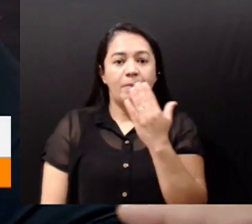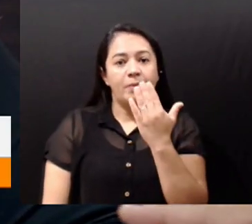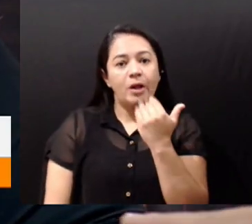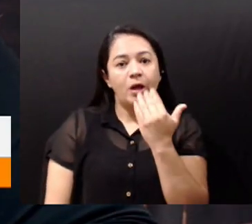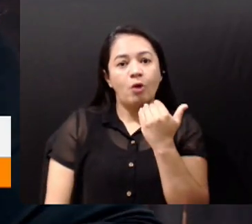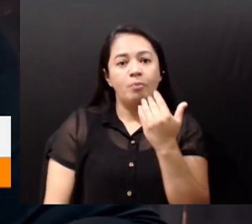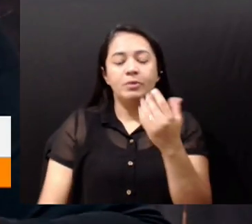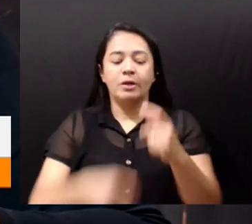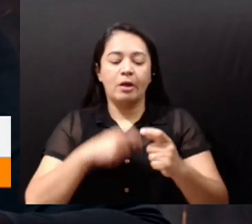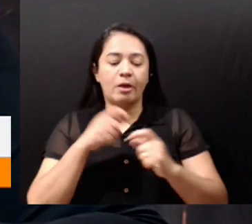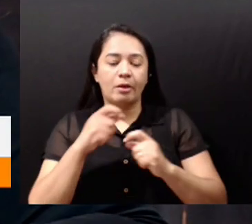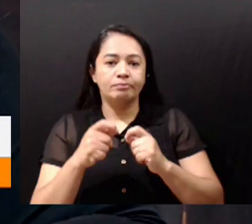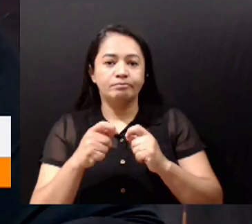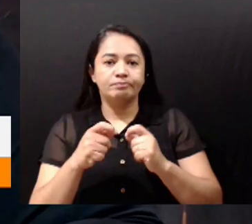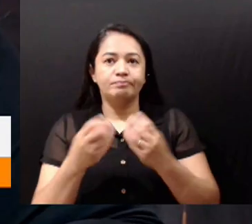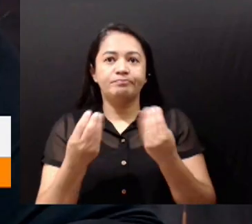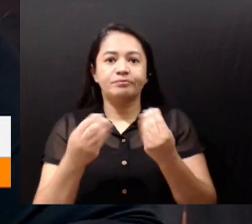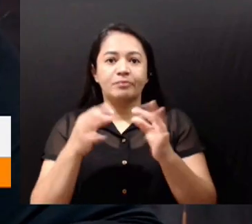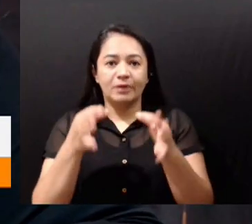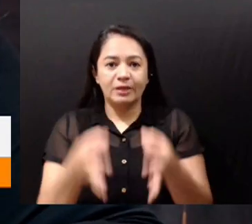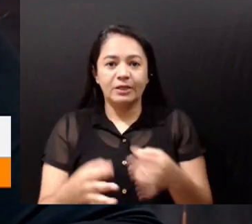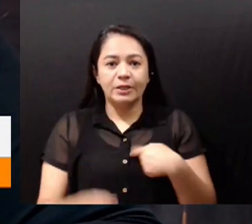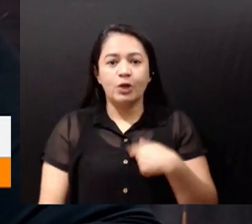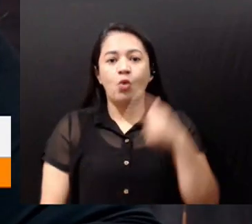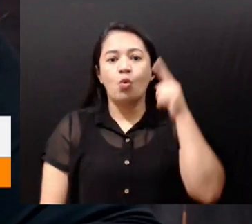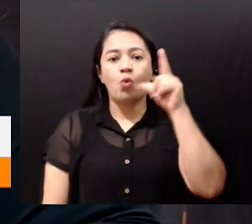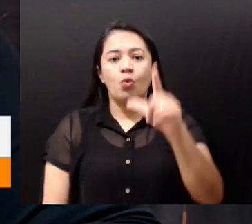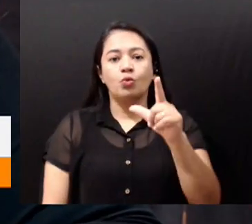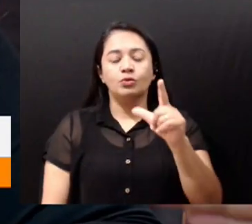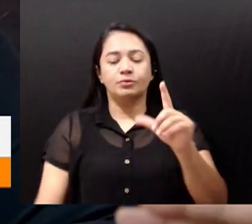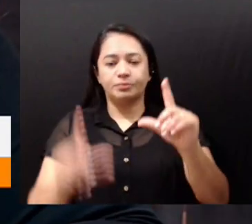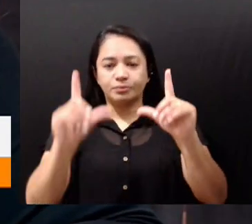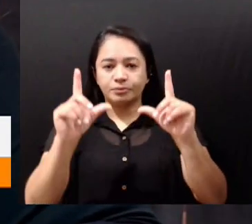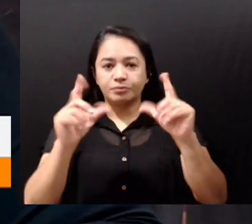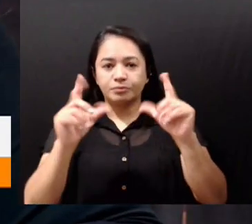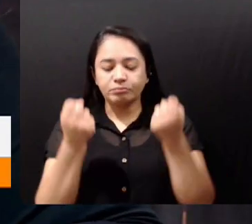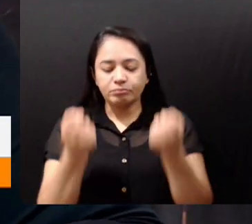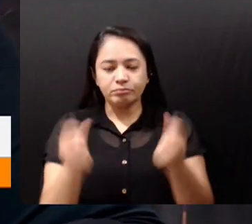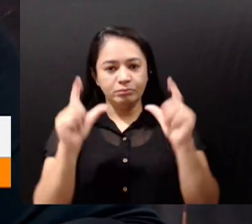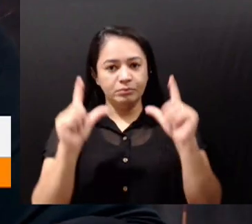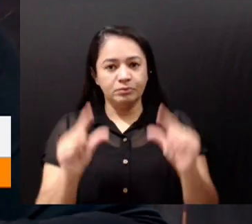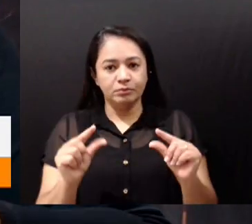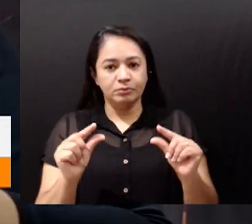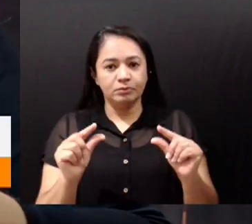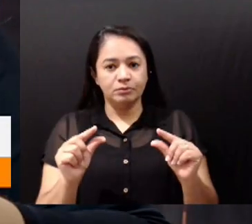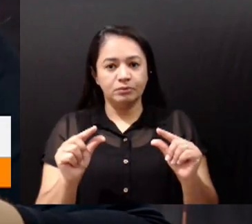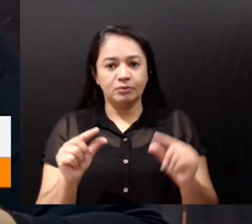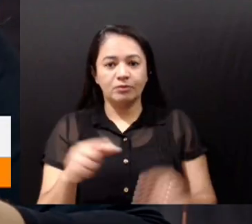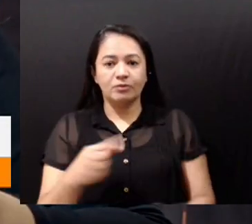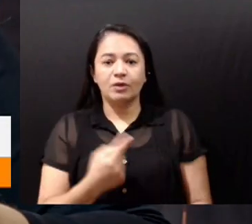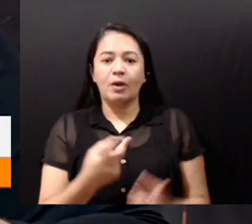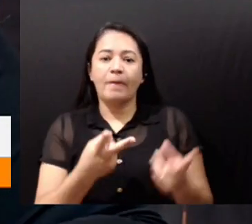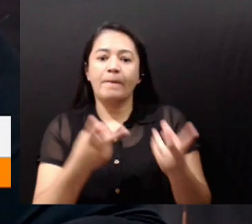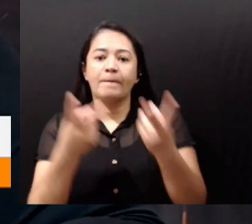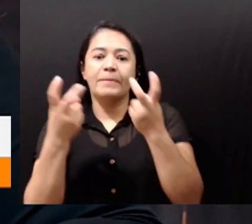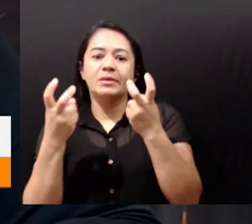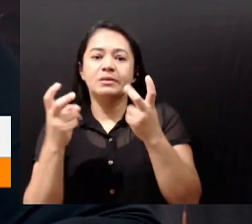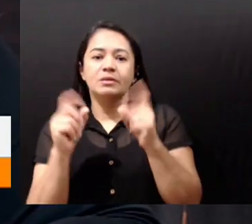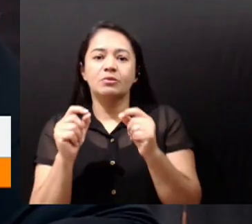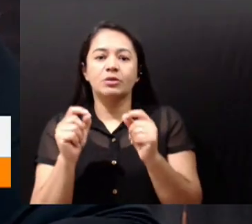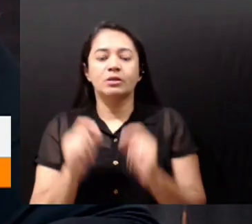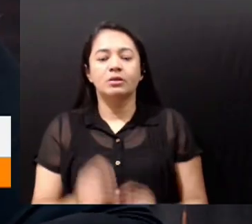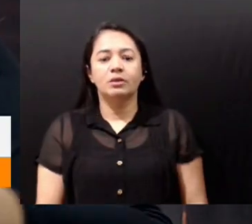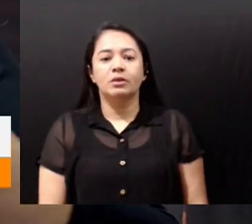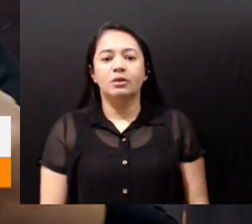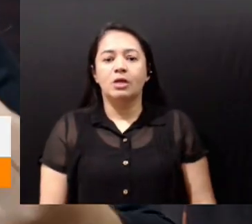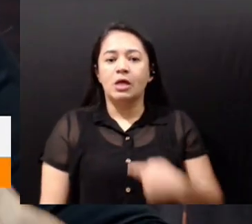ideal para eu ter essa redução de peso, quando a gente percebe essa direção de eu faço o que eu tenho